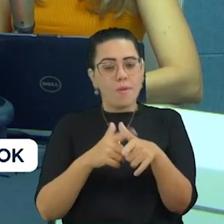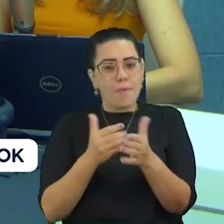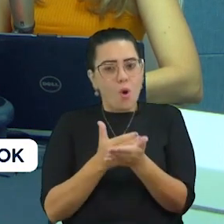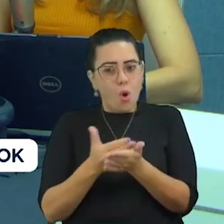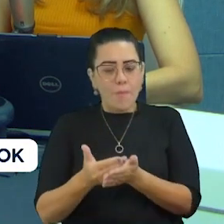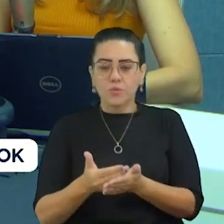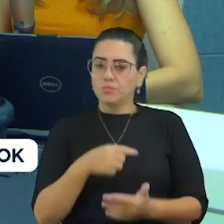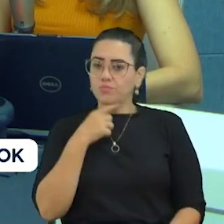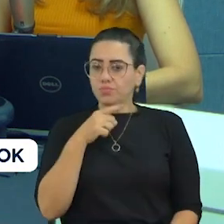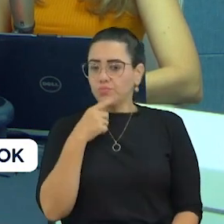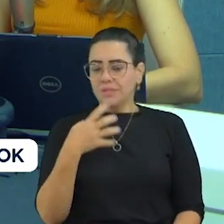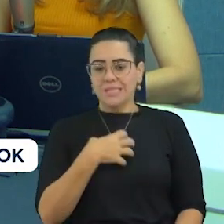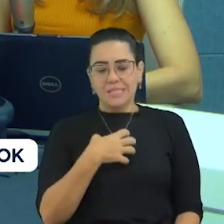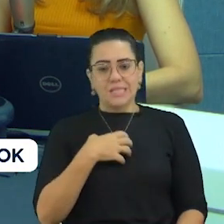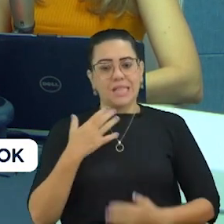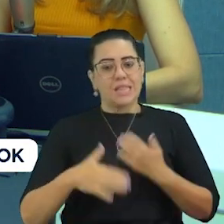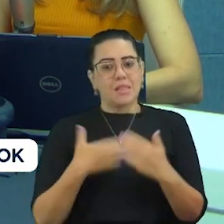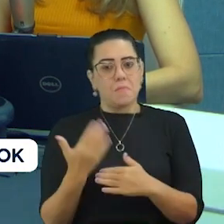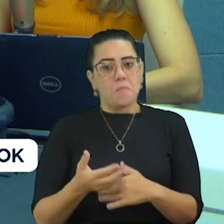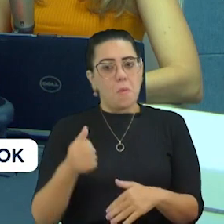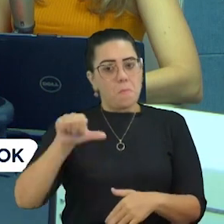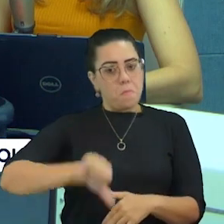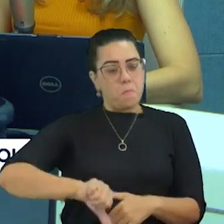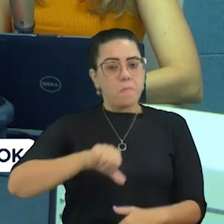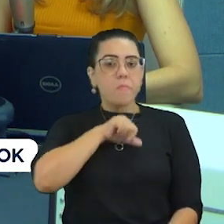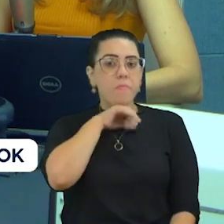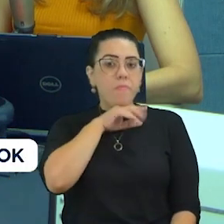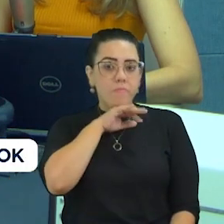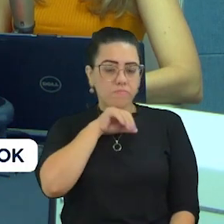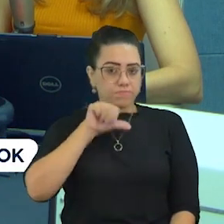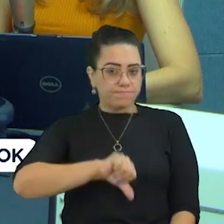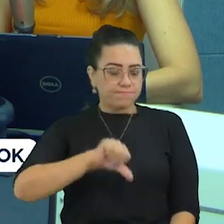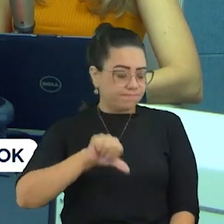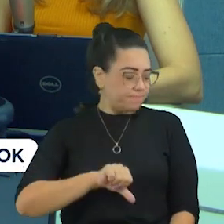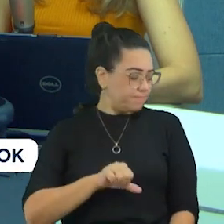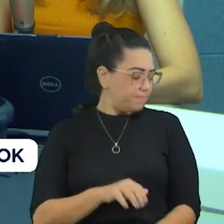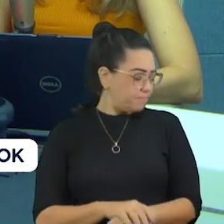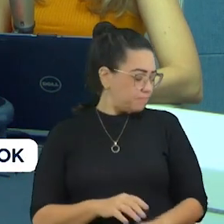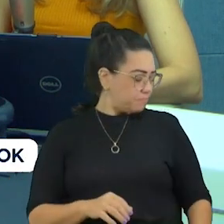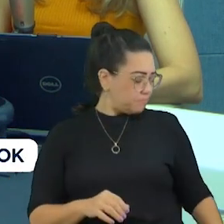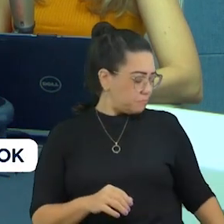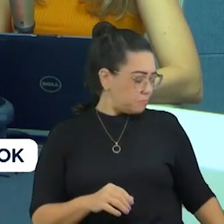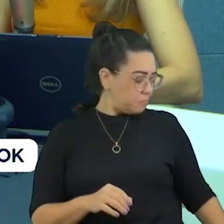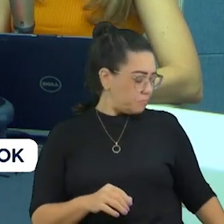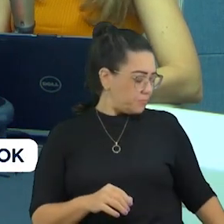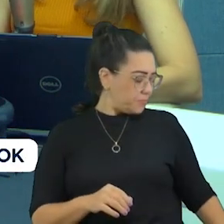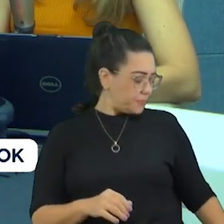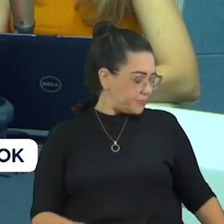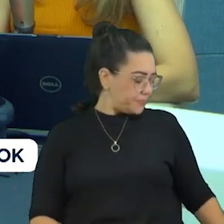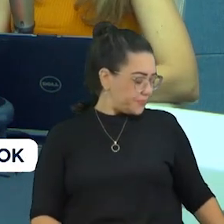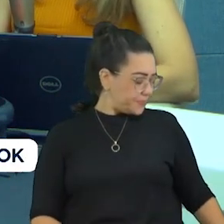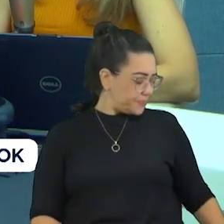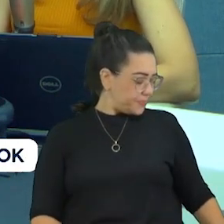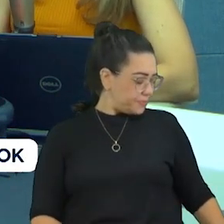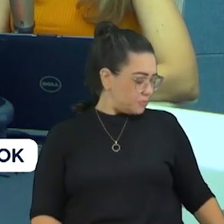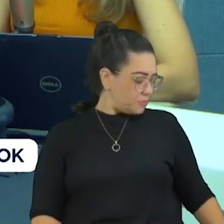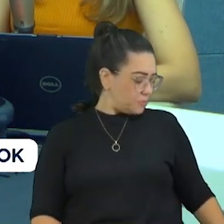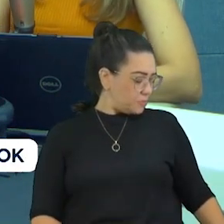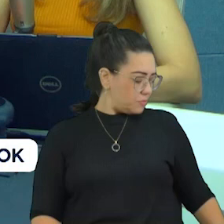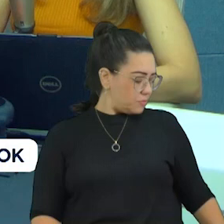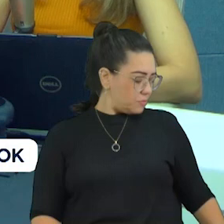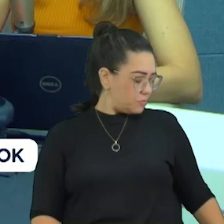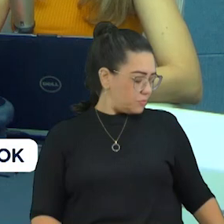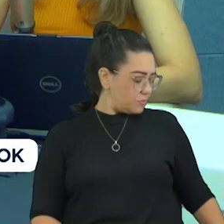Então, nós temos esse, eu acho que é um dos mais graves, que é tomar uma medicação e mascarar o problema real. Ou